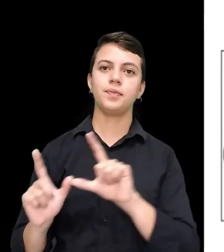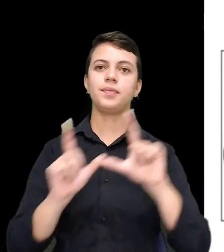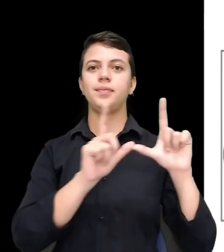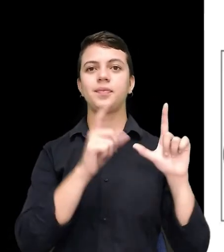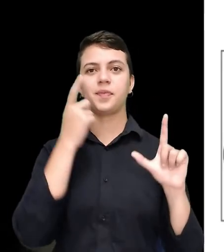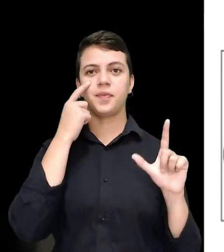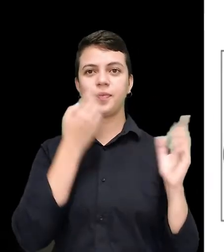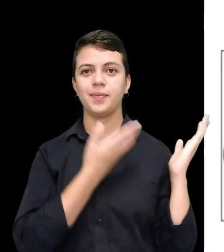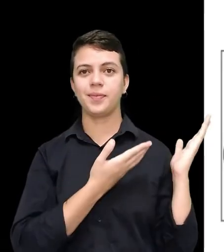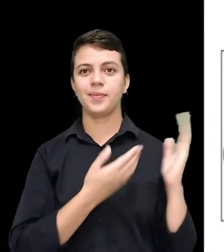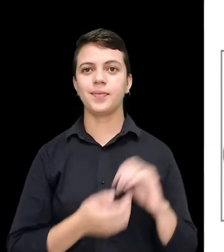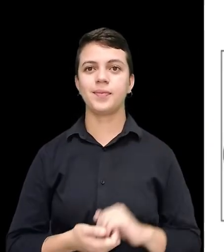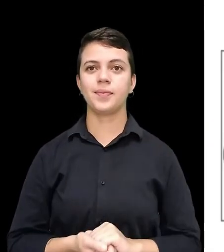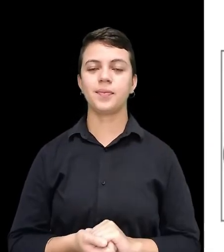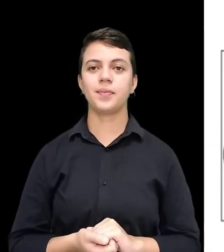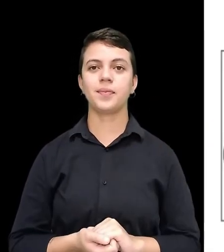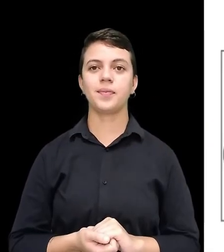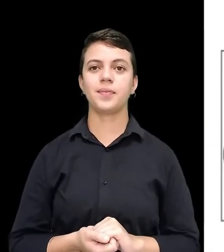nas tendências